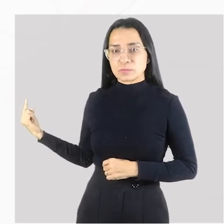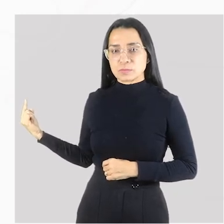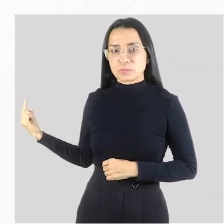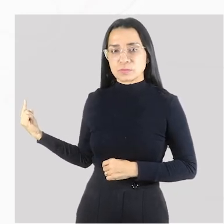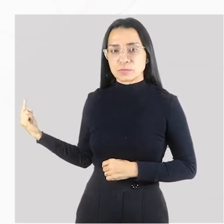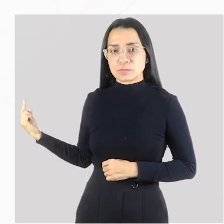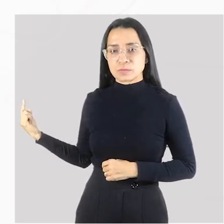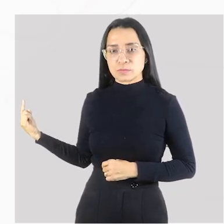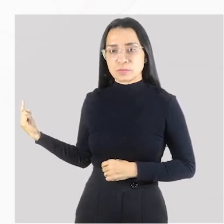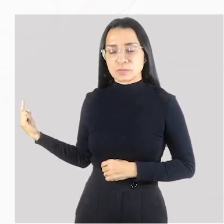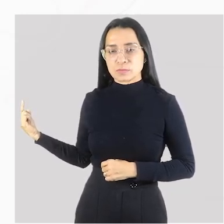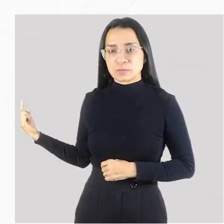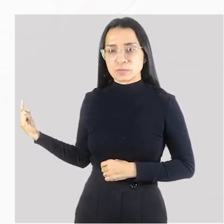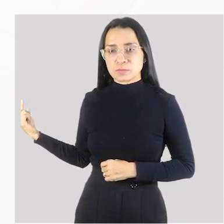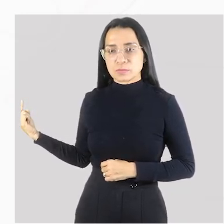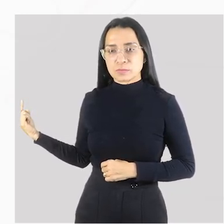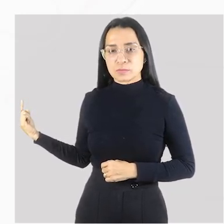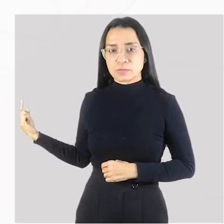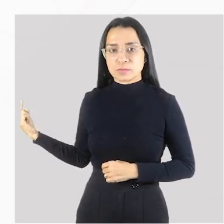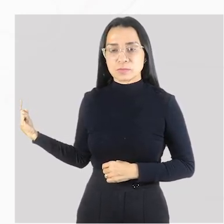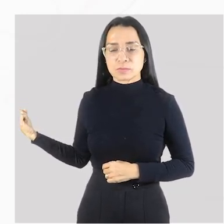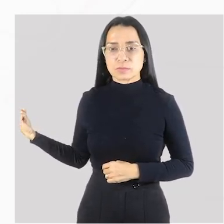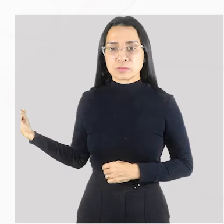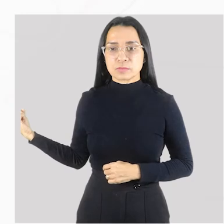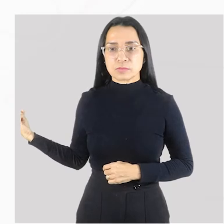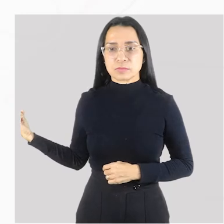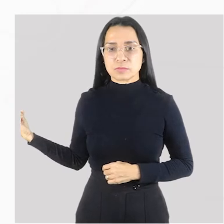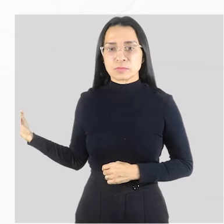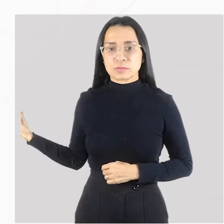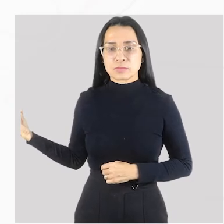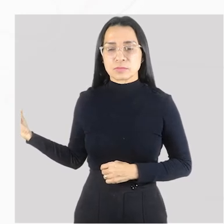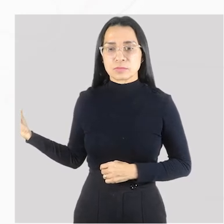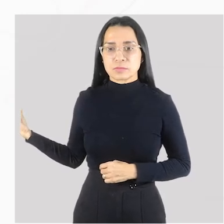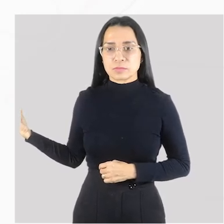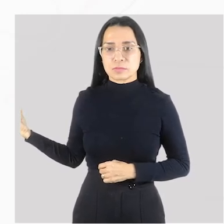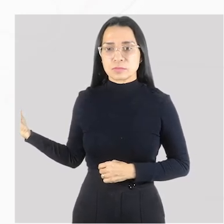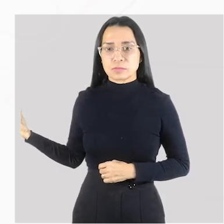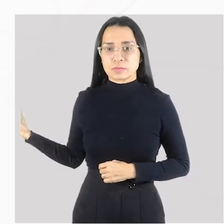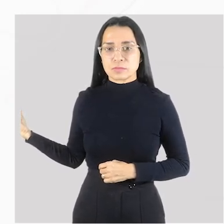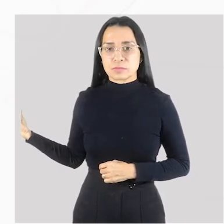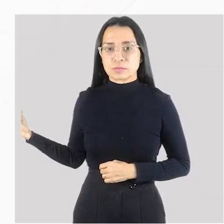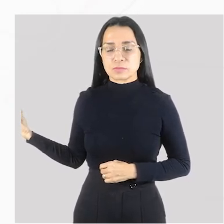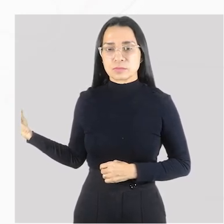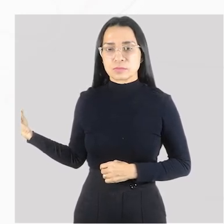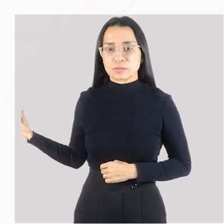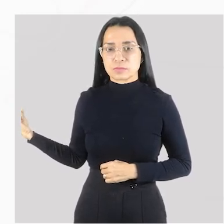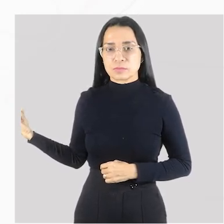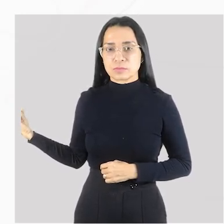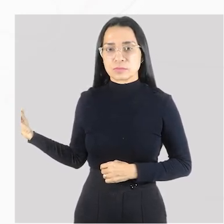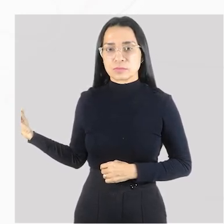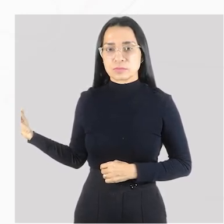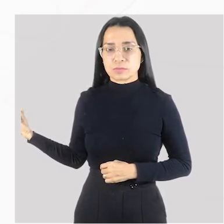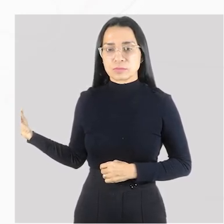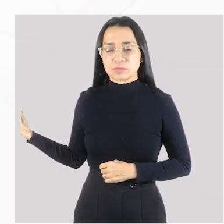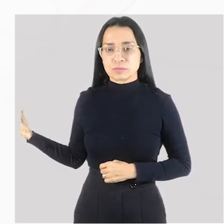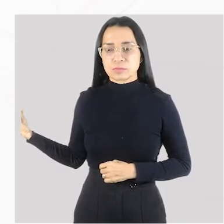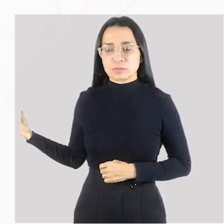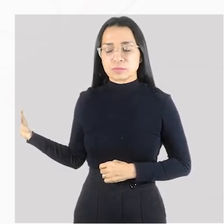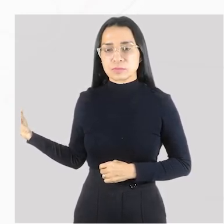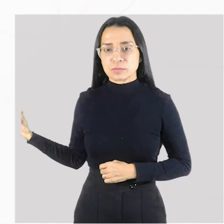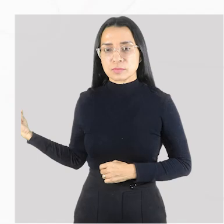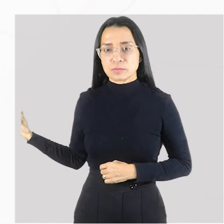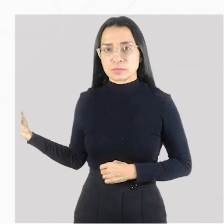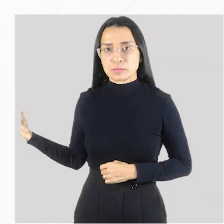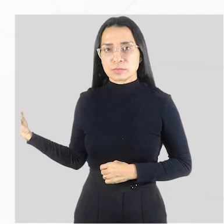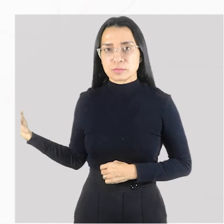igual 2m menos 6 multiplica x mais 10. Para quais valores de x, m é